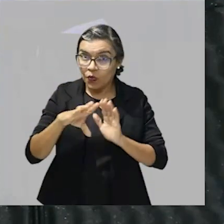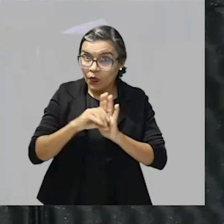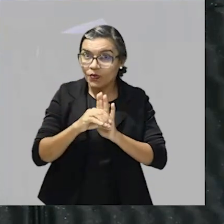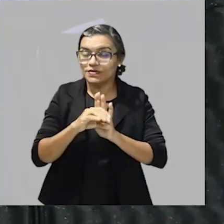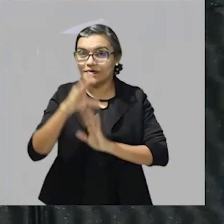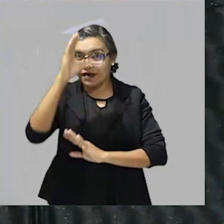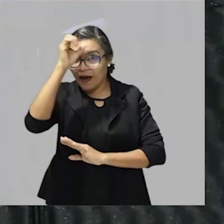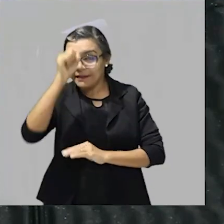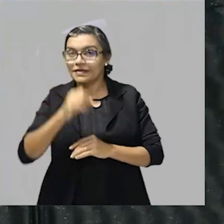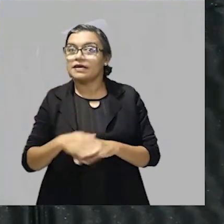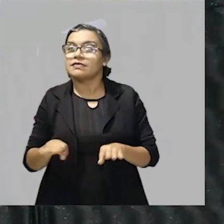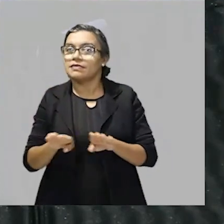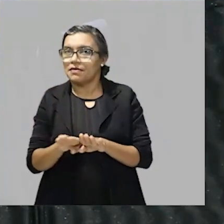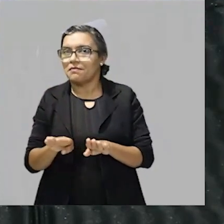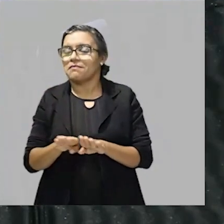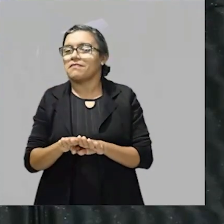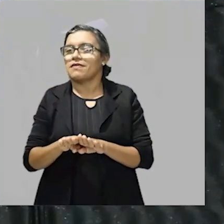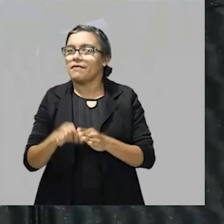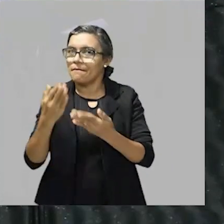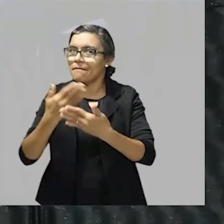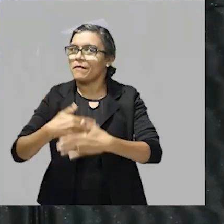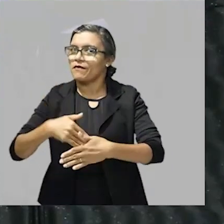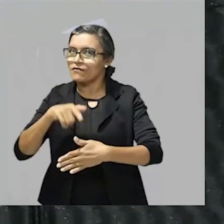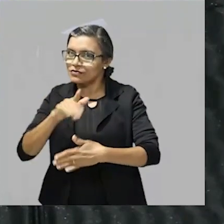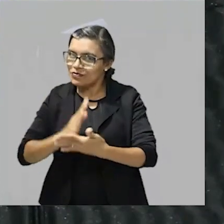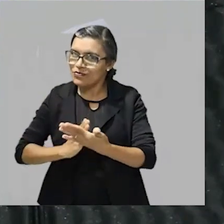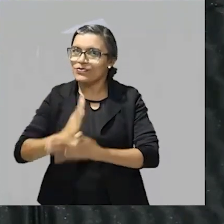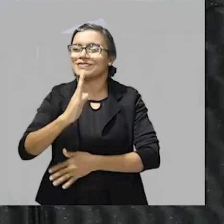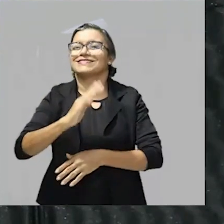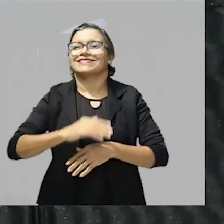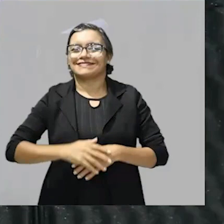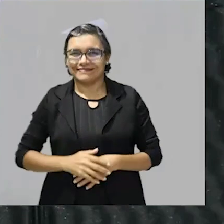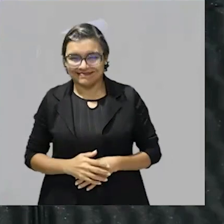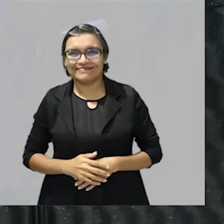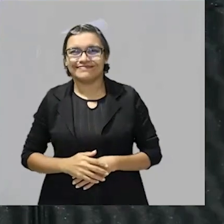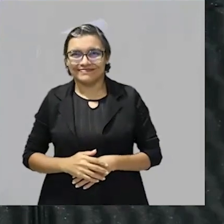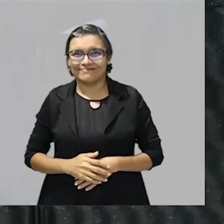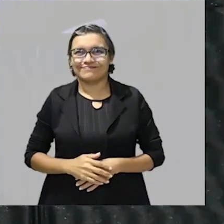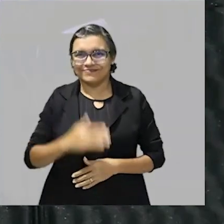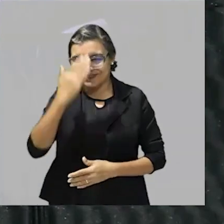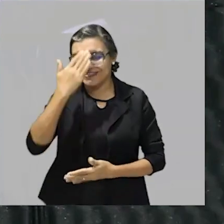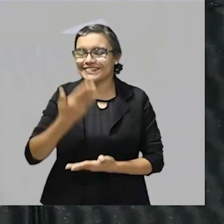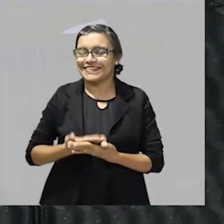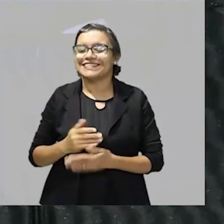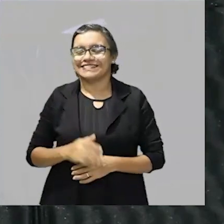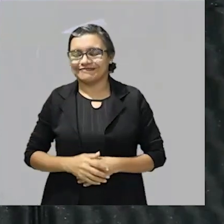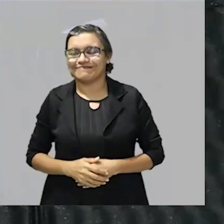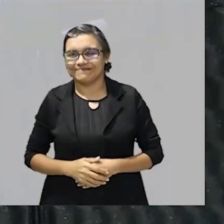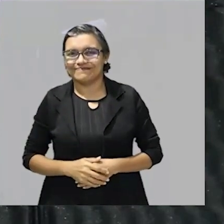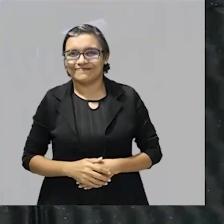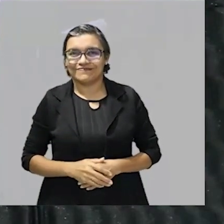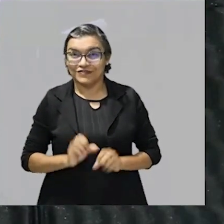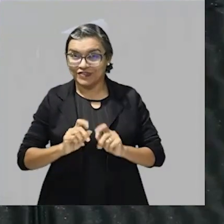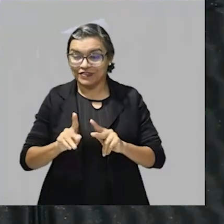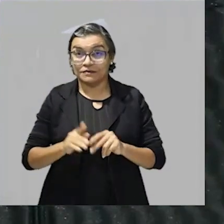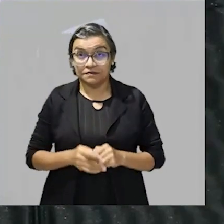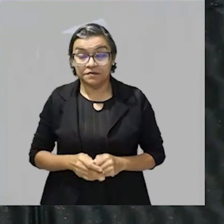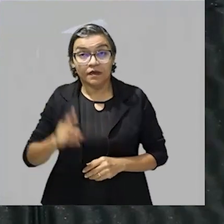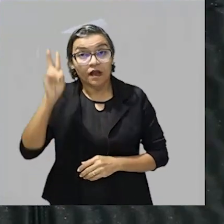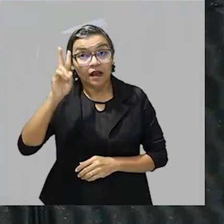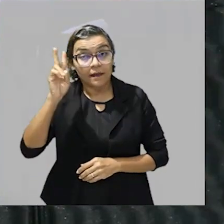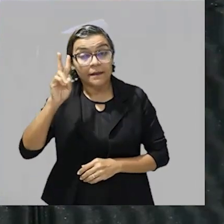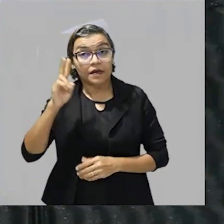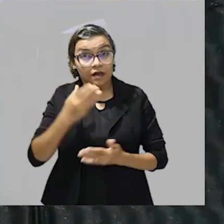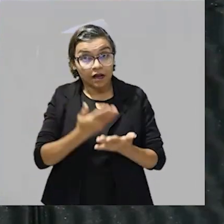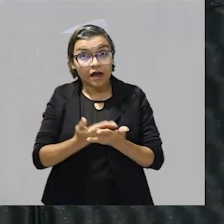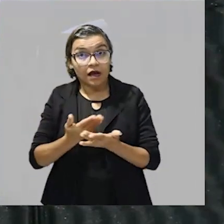e claro se dar bem naquilo que você se propus é a fazer com certeza envolvendo estudo Tá certo Lembrando que